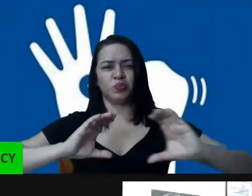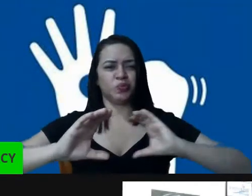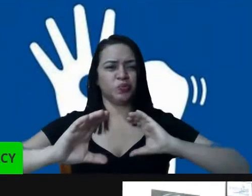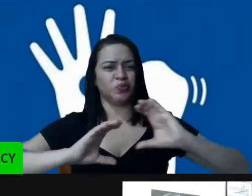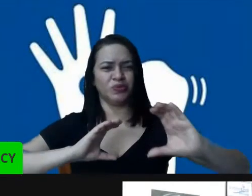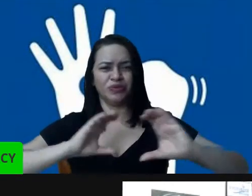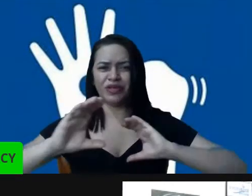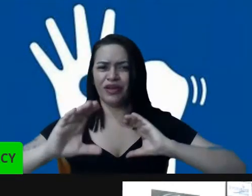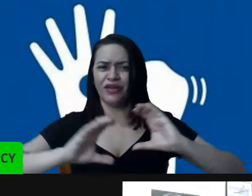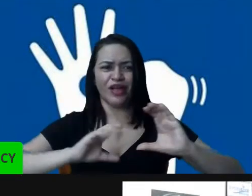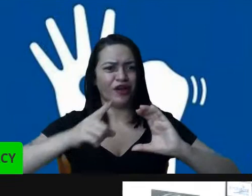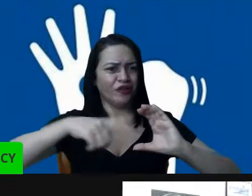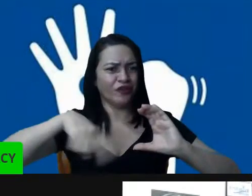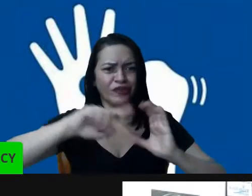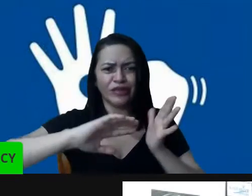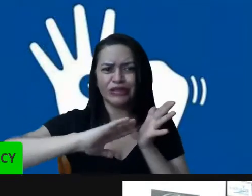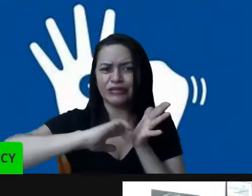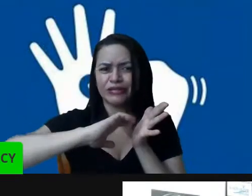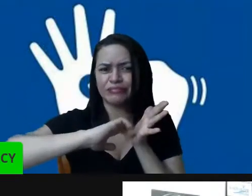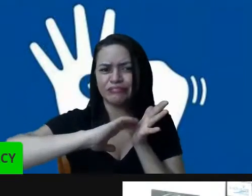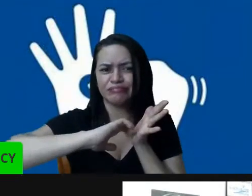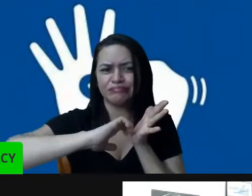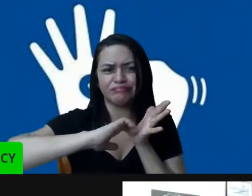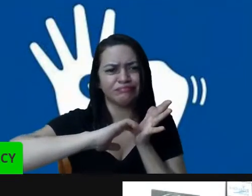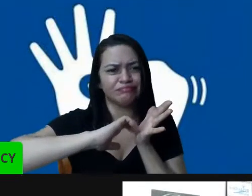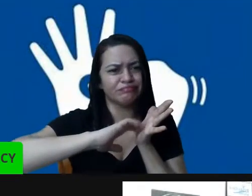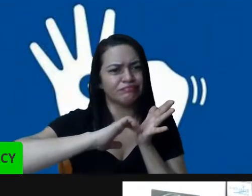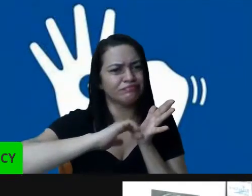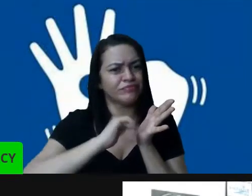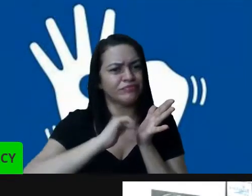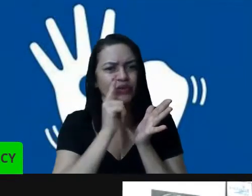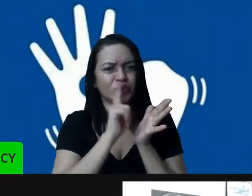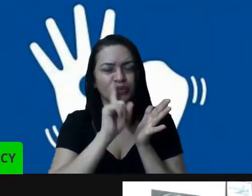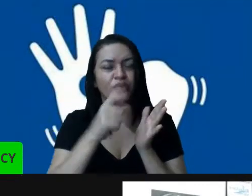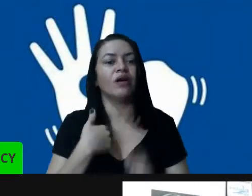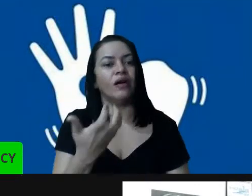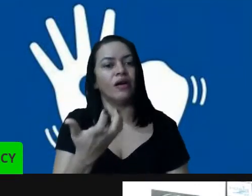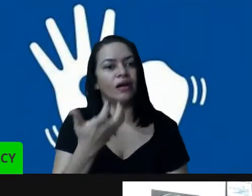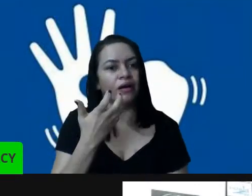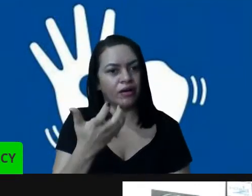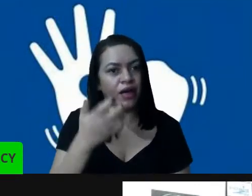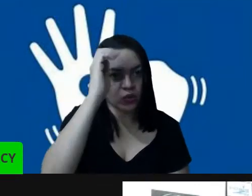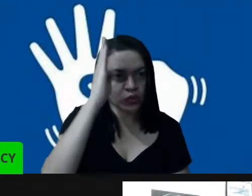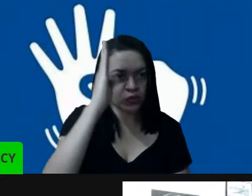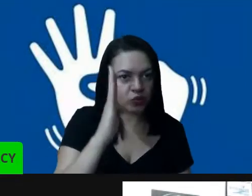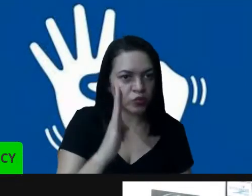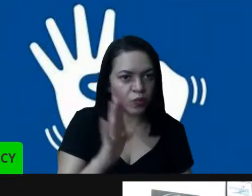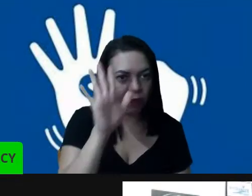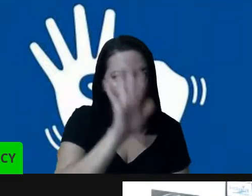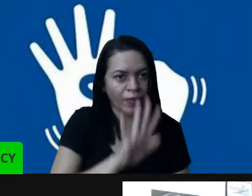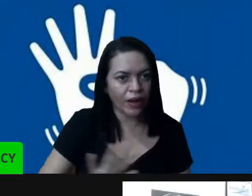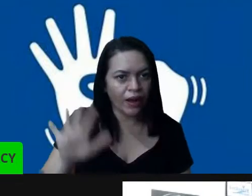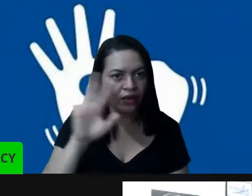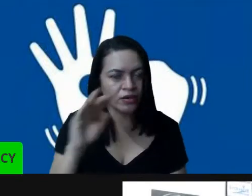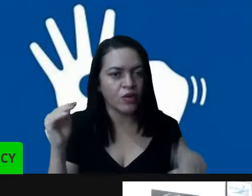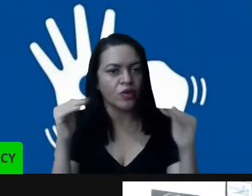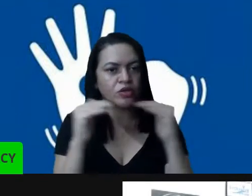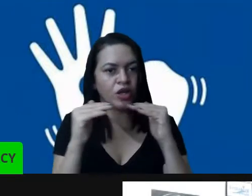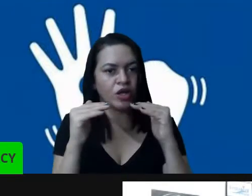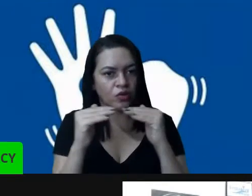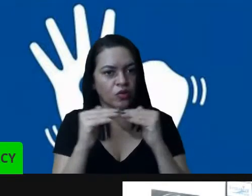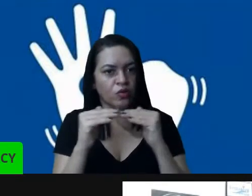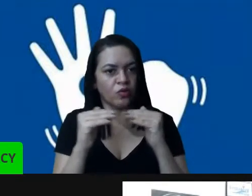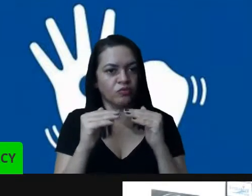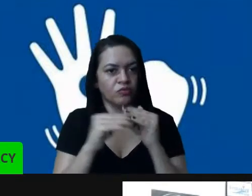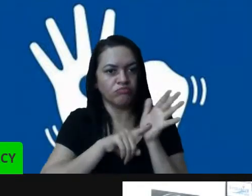excludente de uma grande parte da população. Quero destacar que no Brasil, de acordo com o censo de 2010, a gente